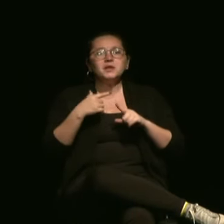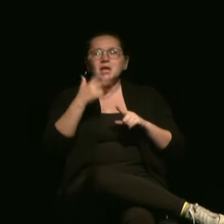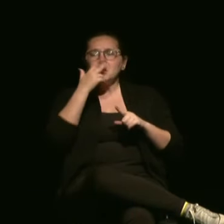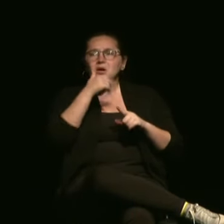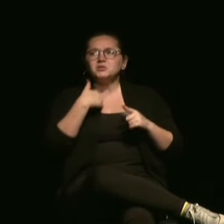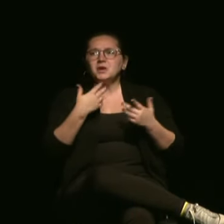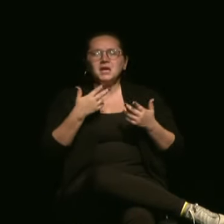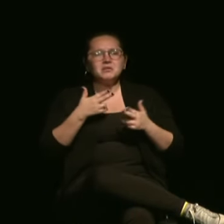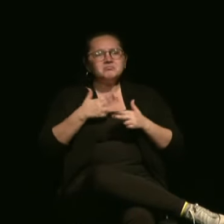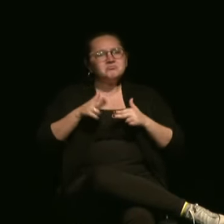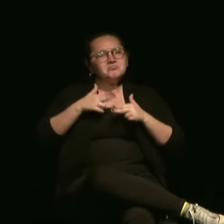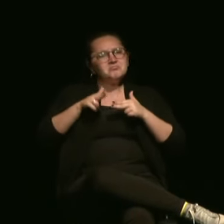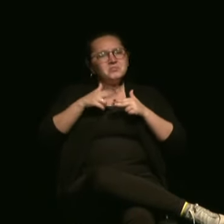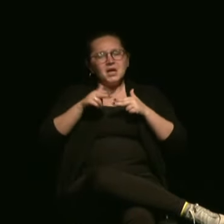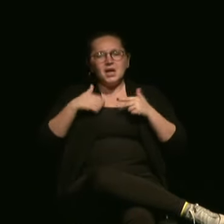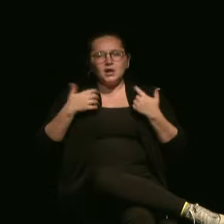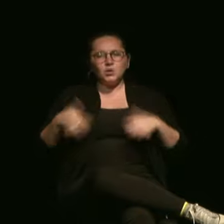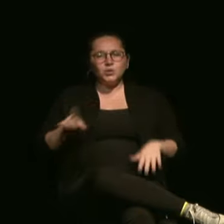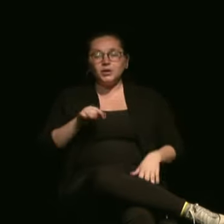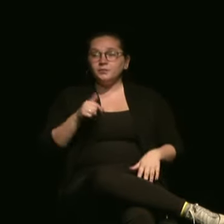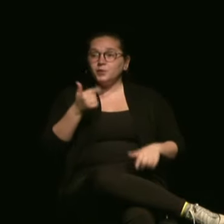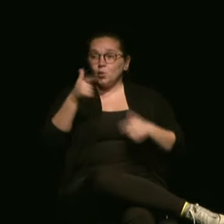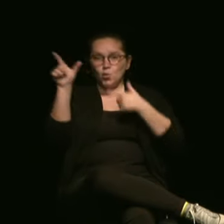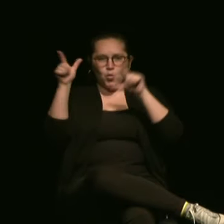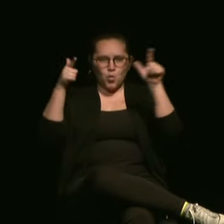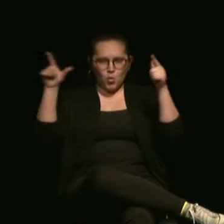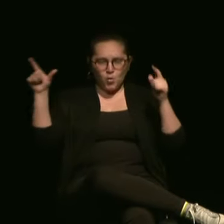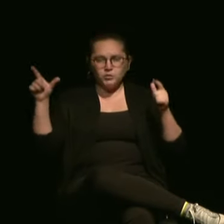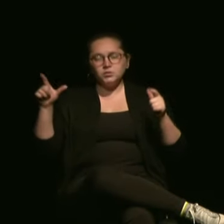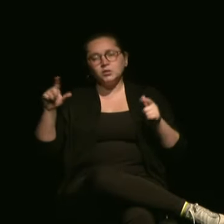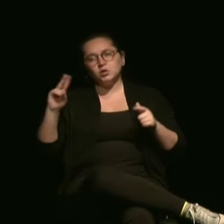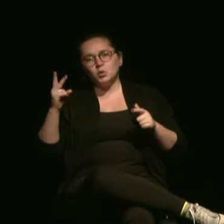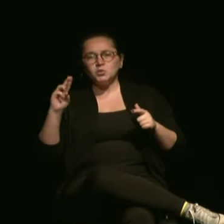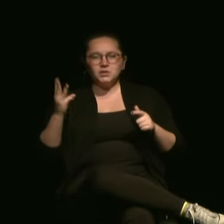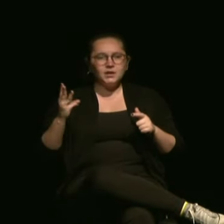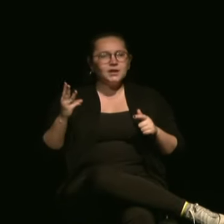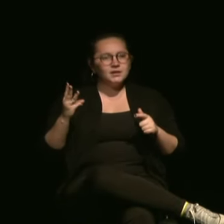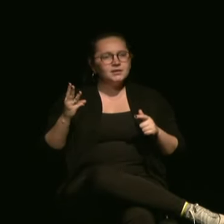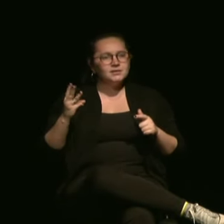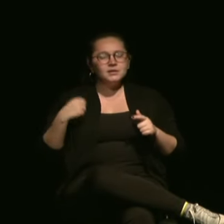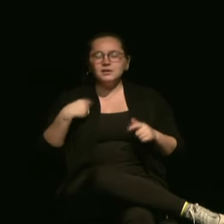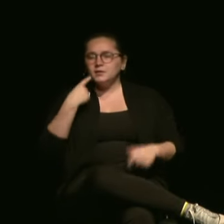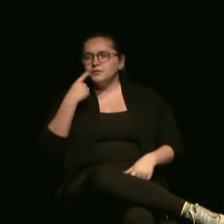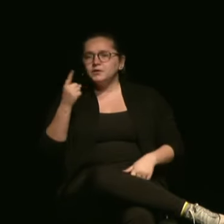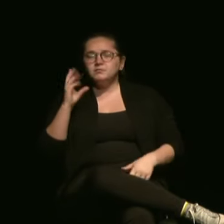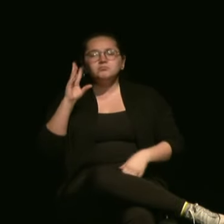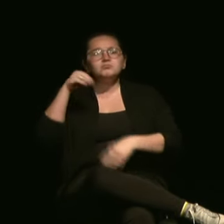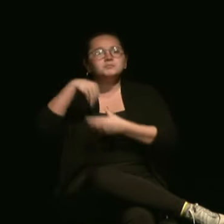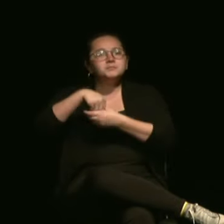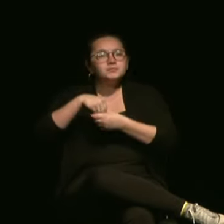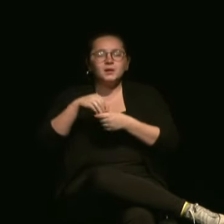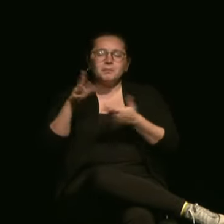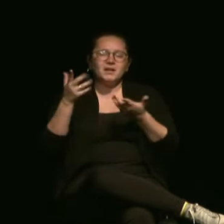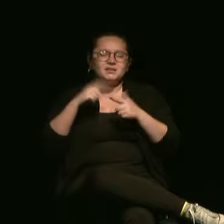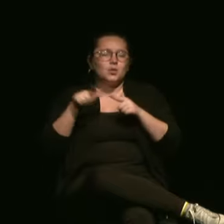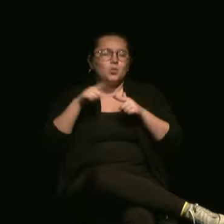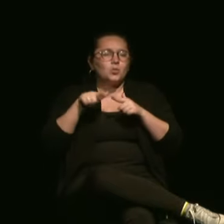discreção, sabe, absoluta. Os outros fotos eu filmei duas ou três e cheguei a botar na primeira montagem. O problema, aí é um problema